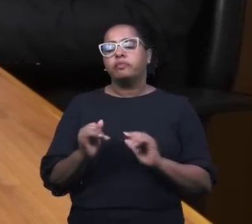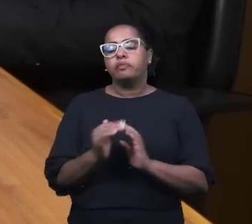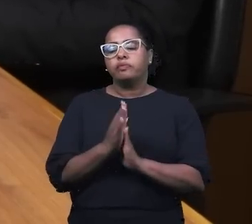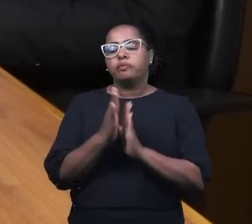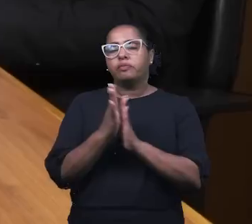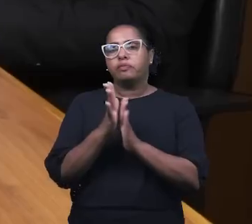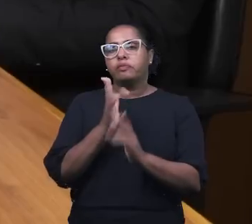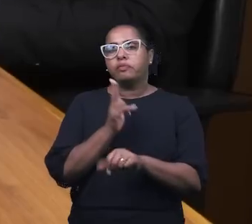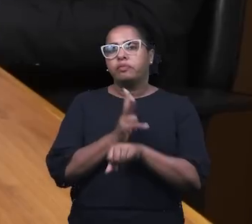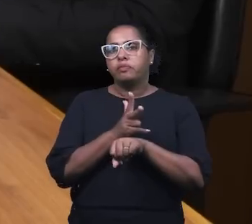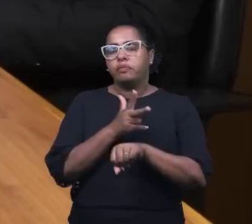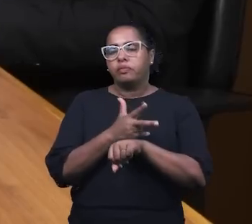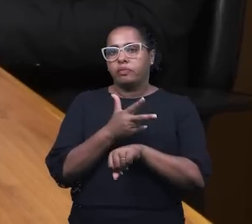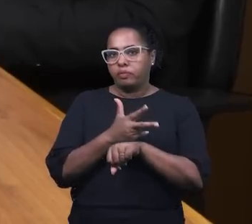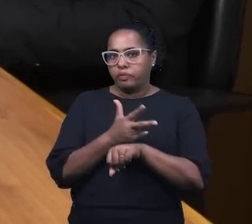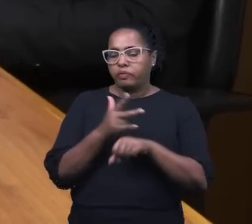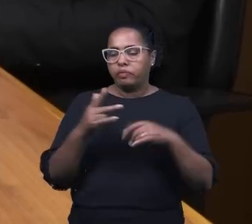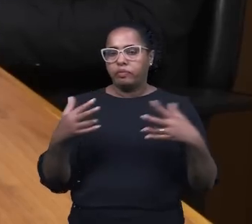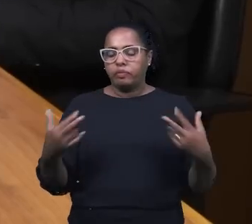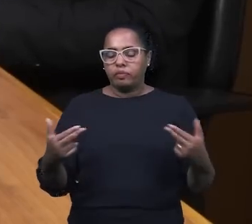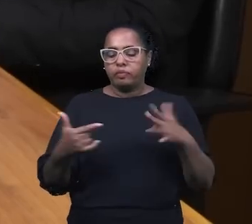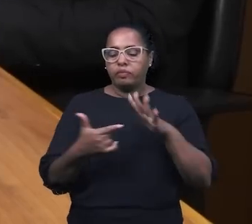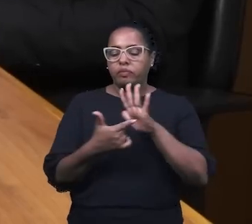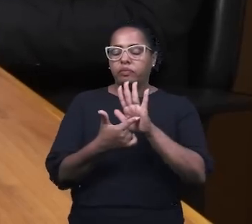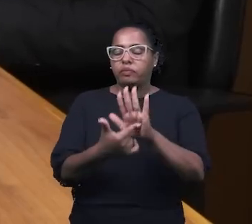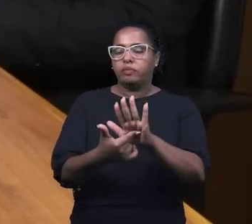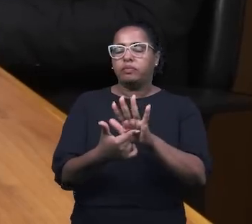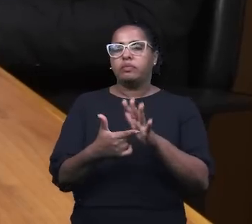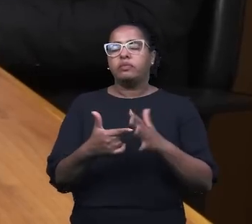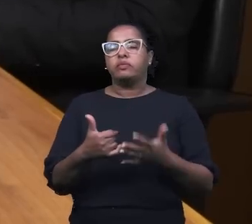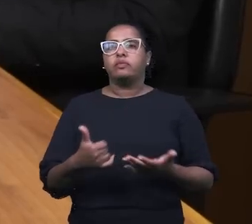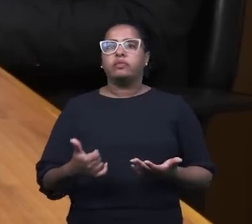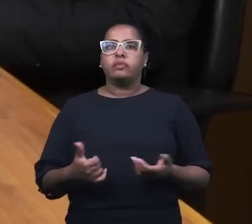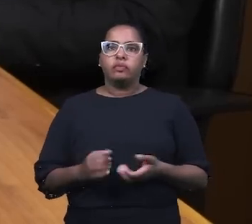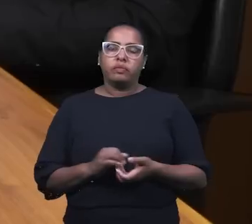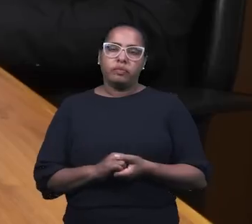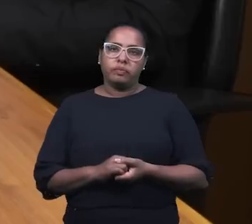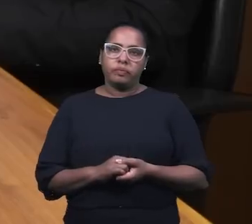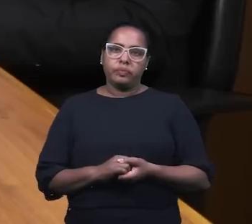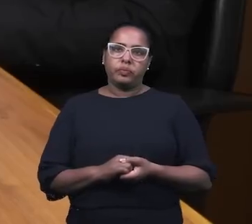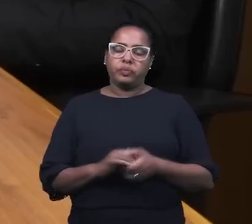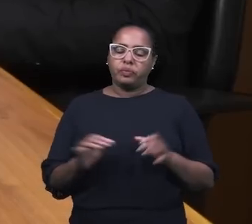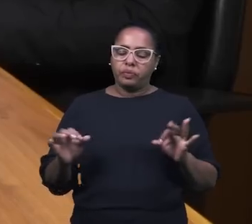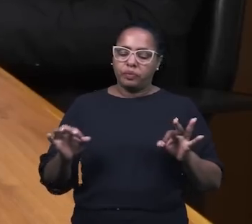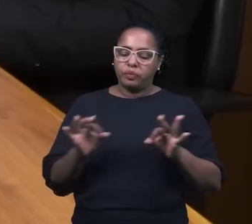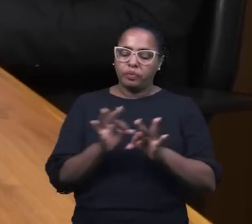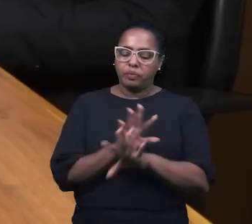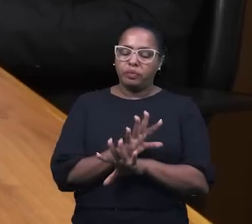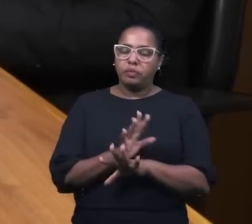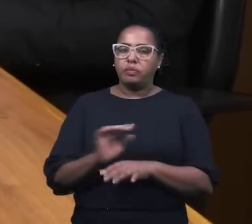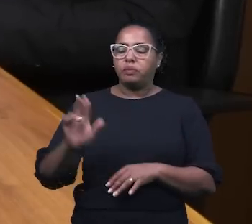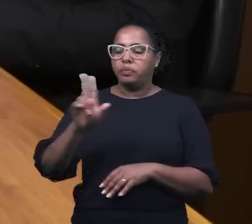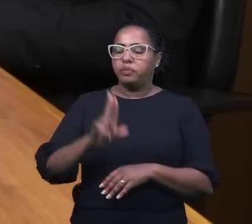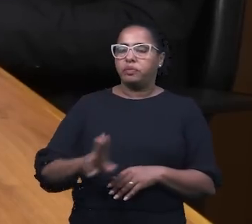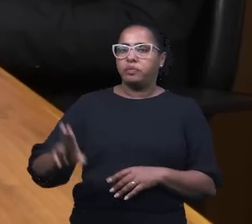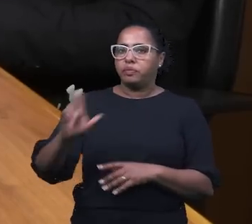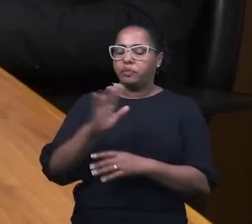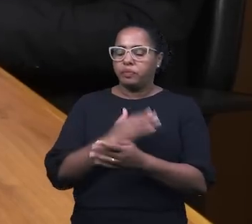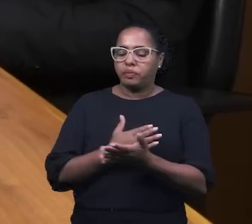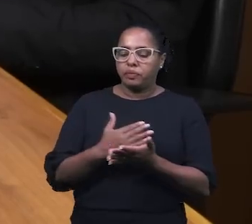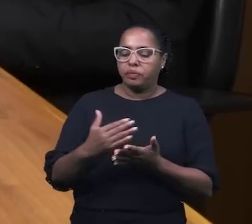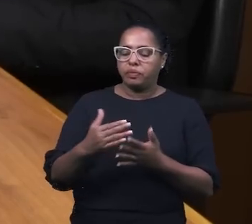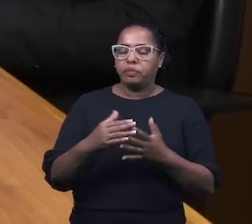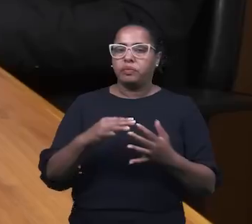os louvores gravados, como você disse, os lyrics, eles estavam prontos ali para a gente usar no início